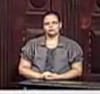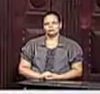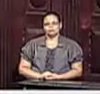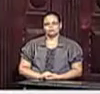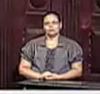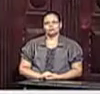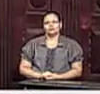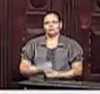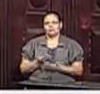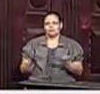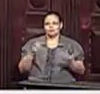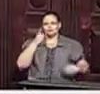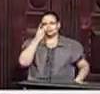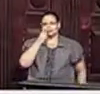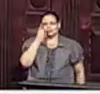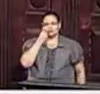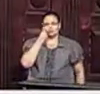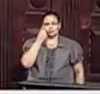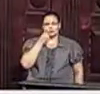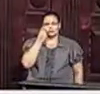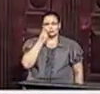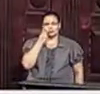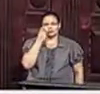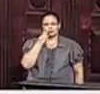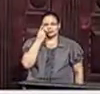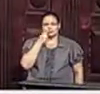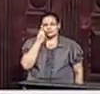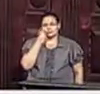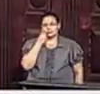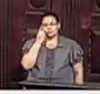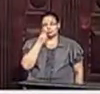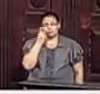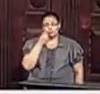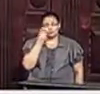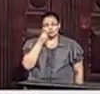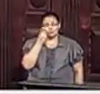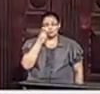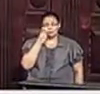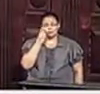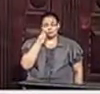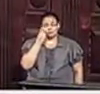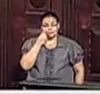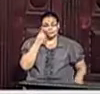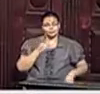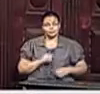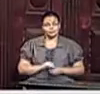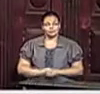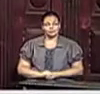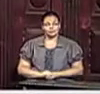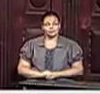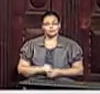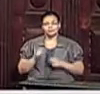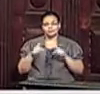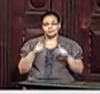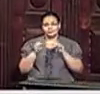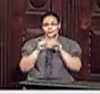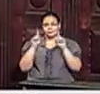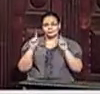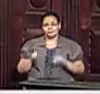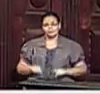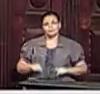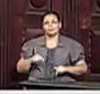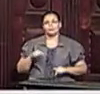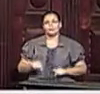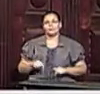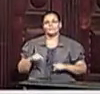senhoras e senhores deputados, deputadas aqui presentes, funcionários desta casa, todos